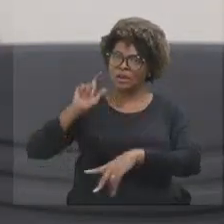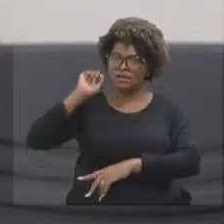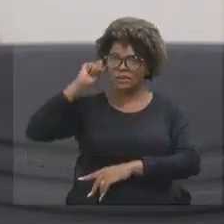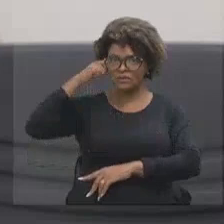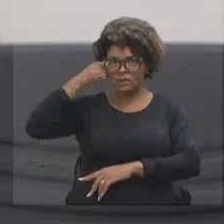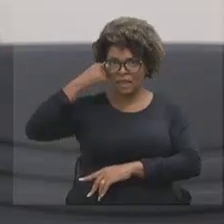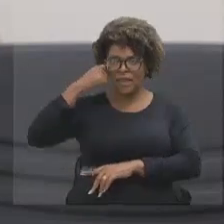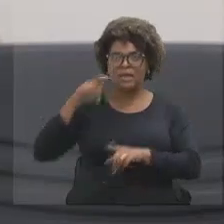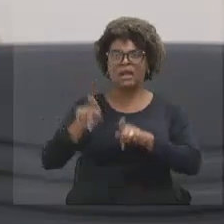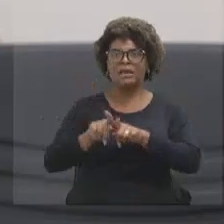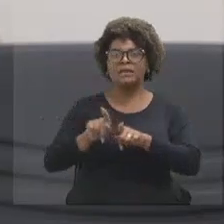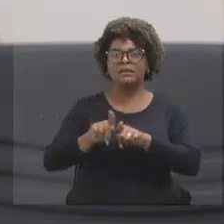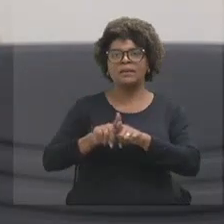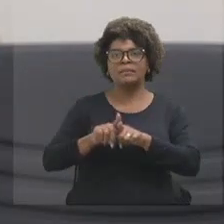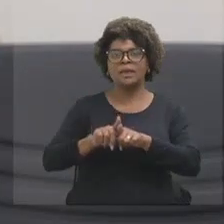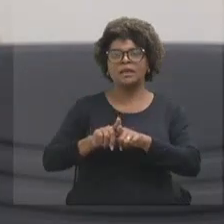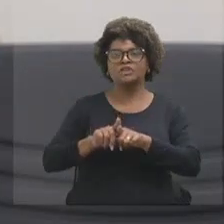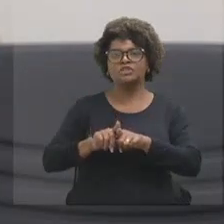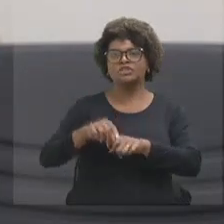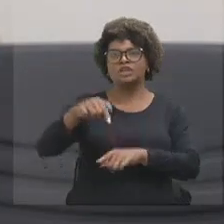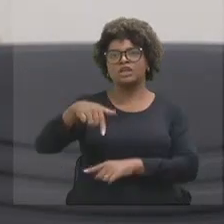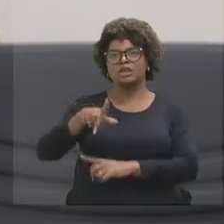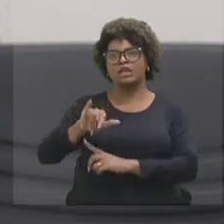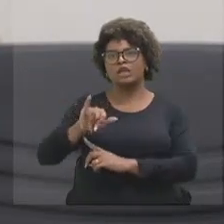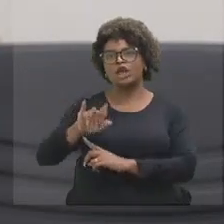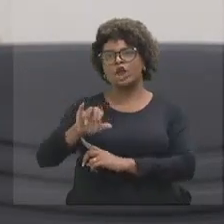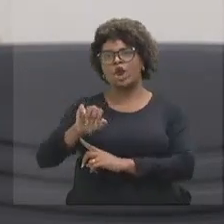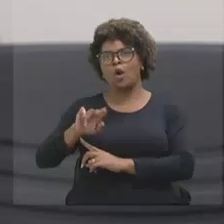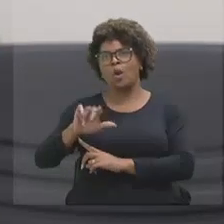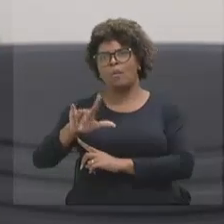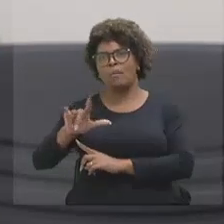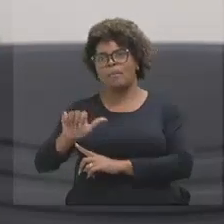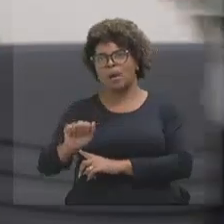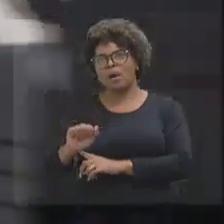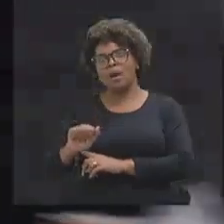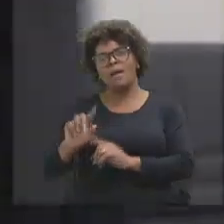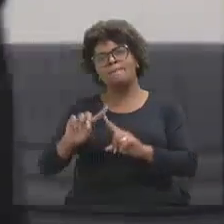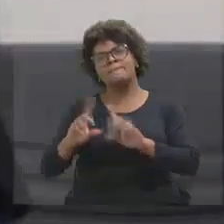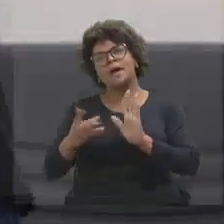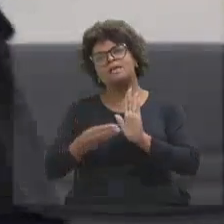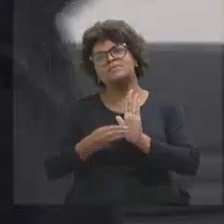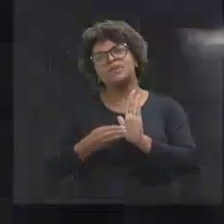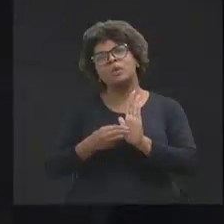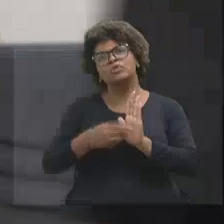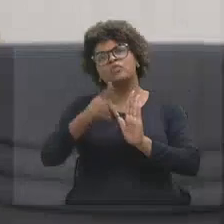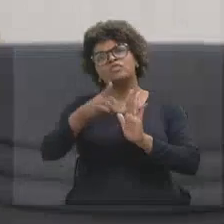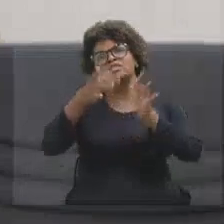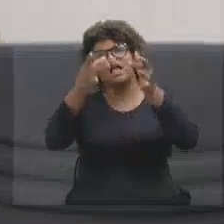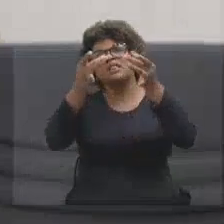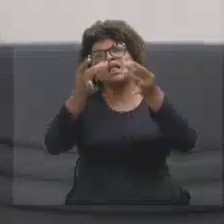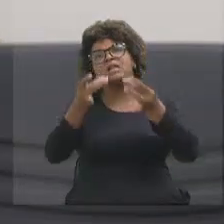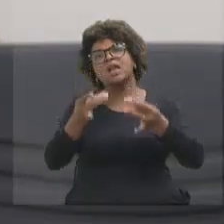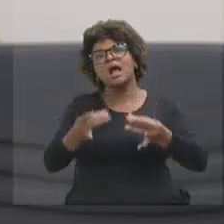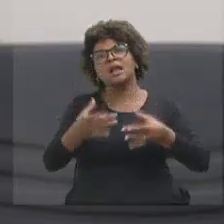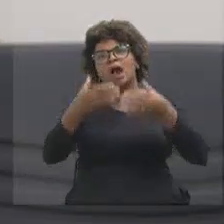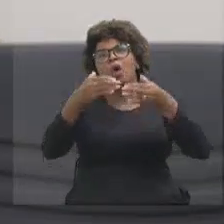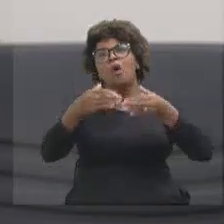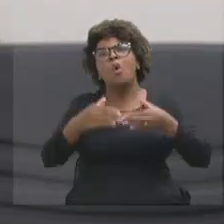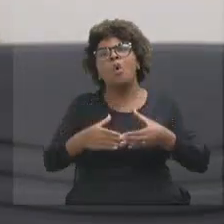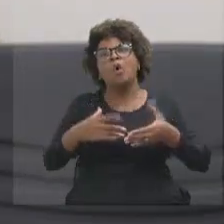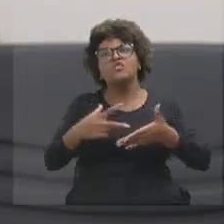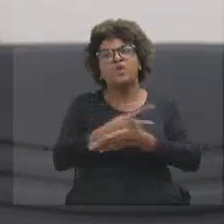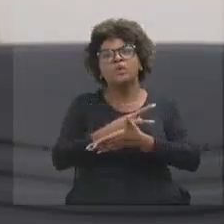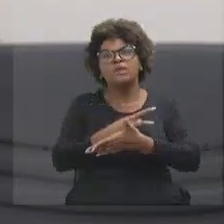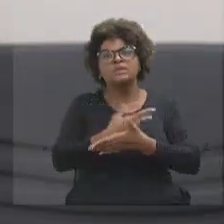quilombola Eu senti falta de saber de forma detalhada como isso vai se dar em quais locais a gente vai poder acompanhar